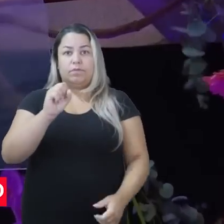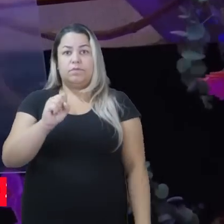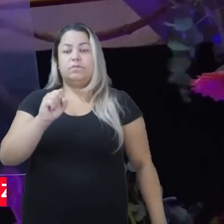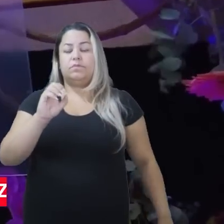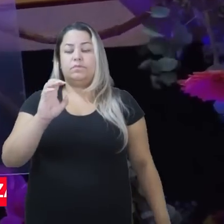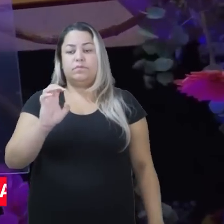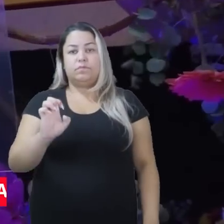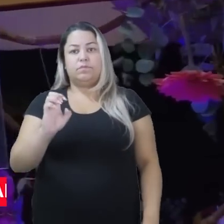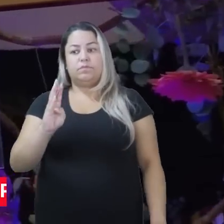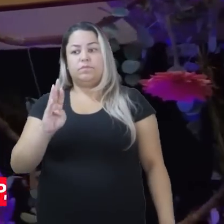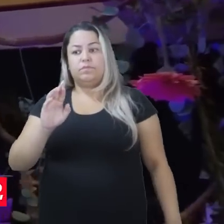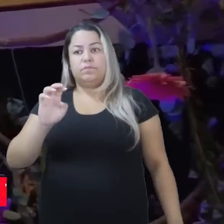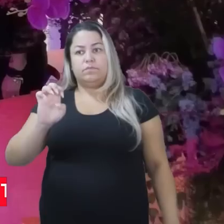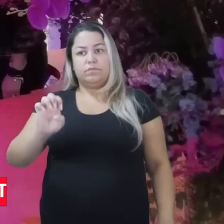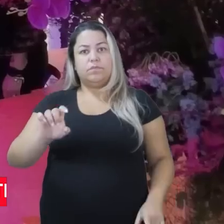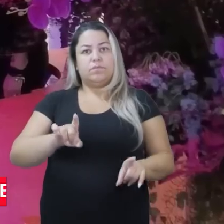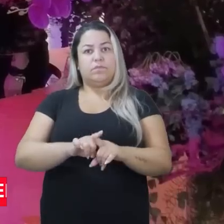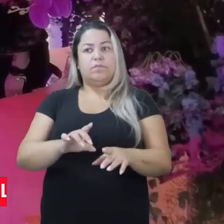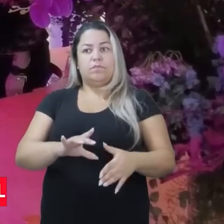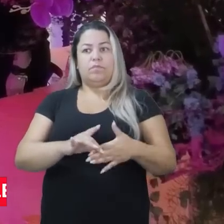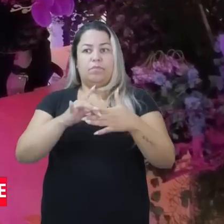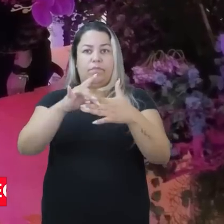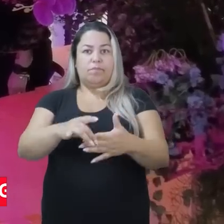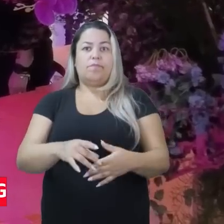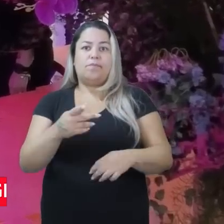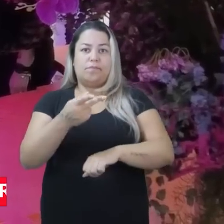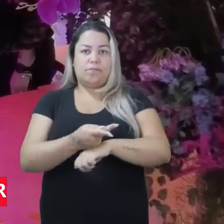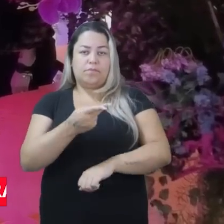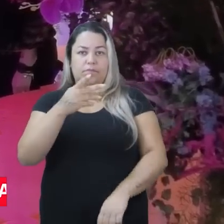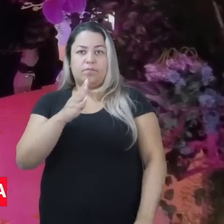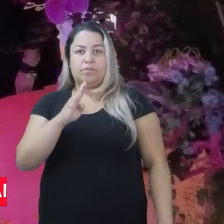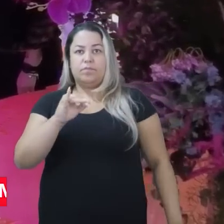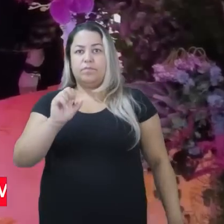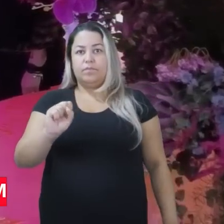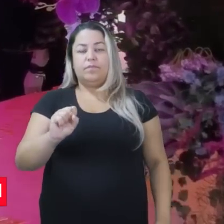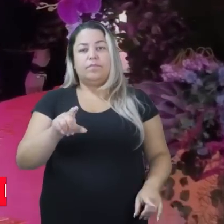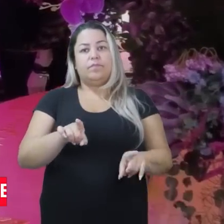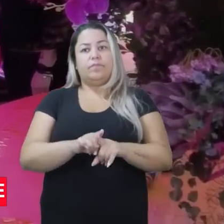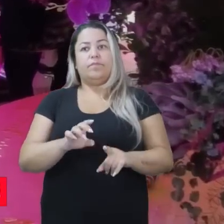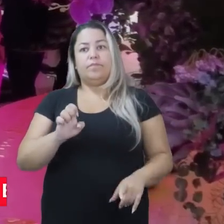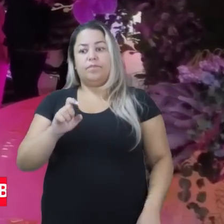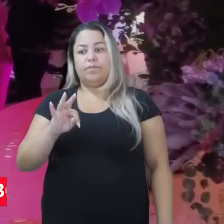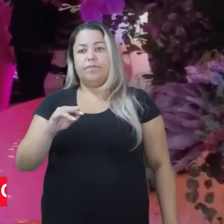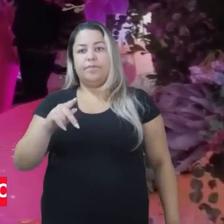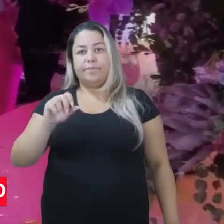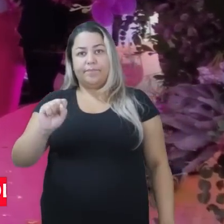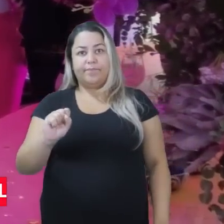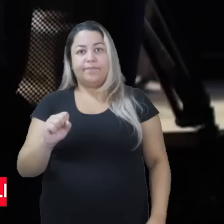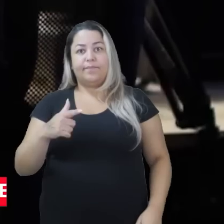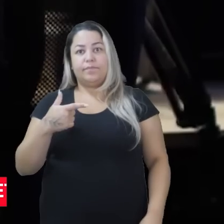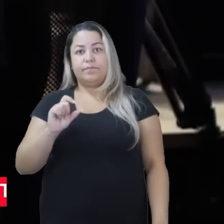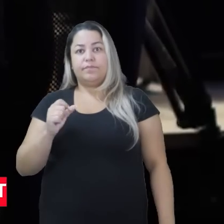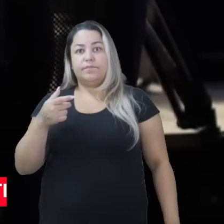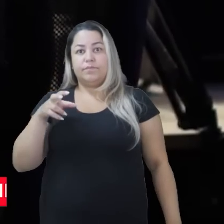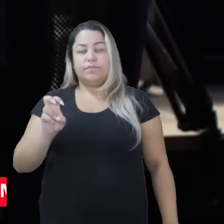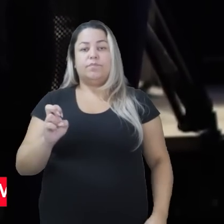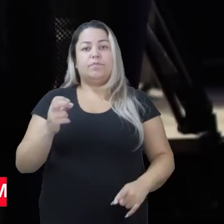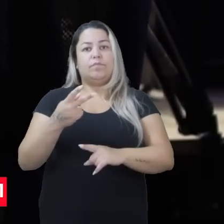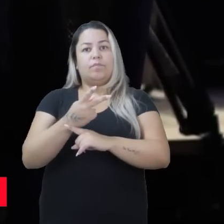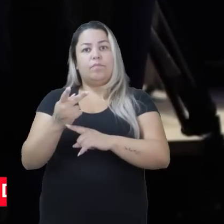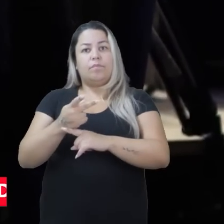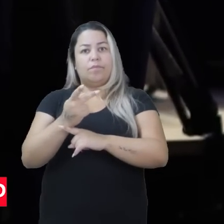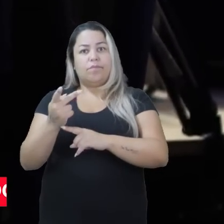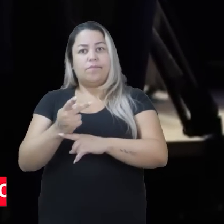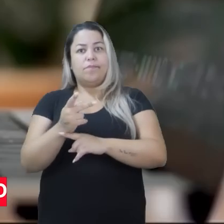lidera a organização desta edição do prêmio, o BRICS Women's Startups Contest 2025 busca criar um